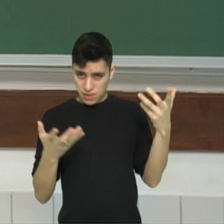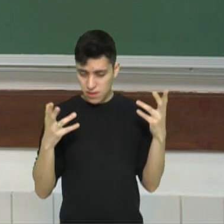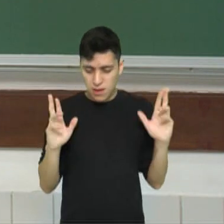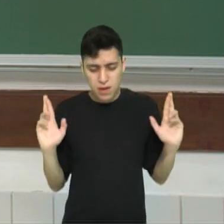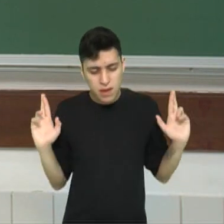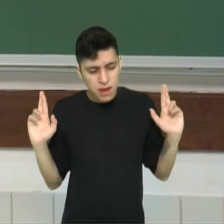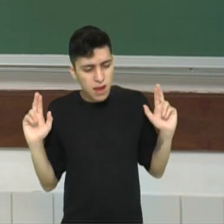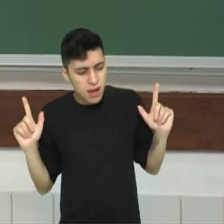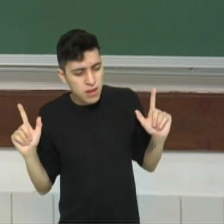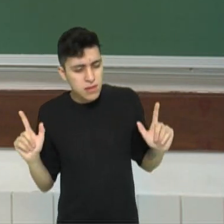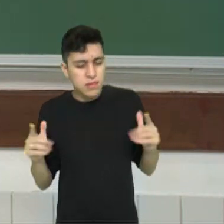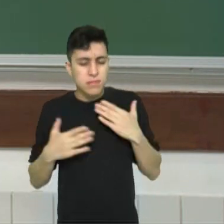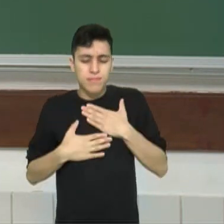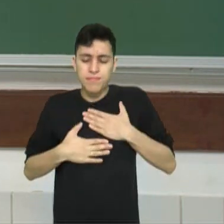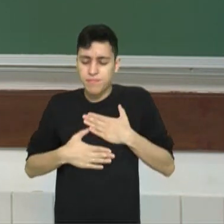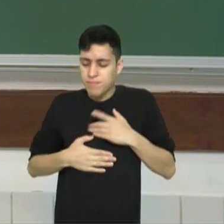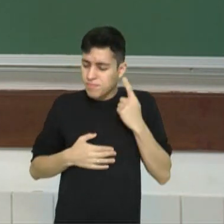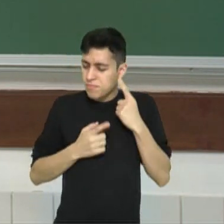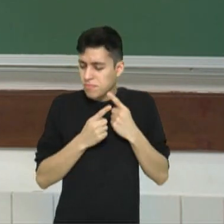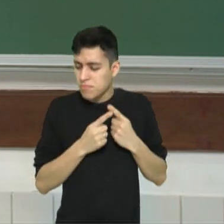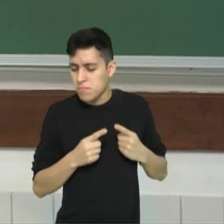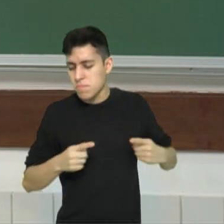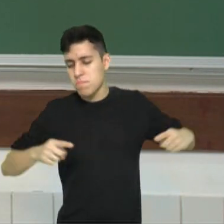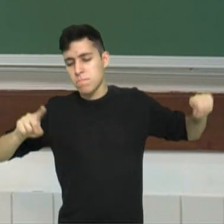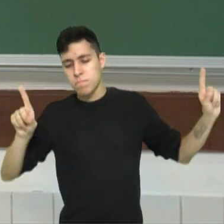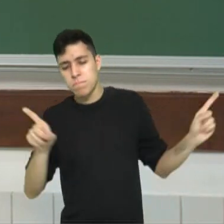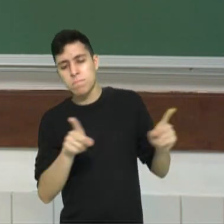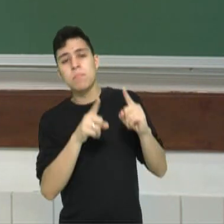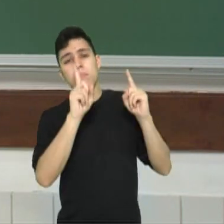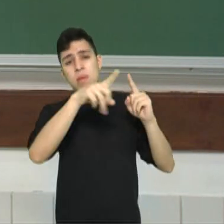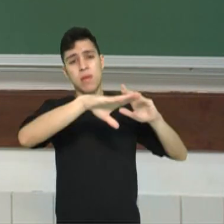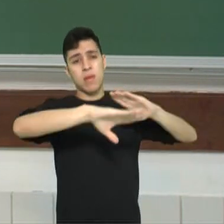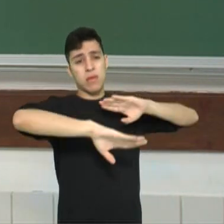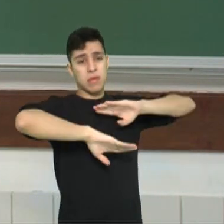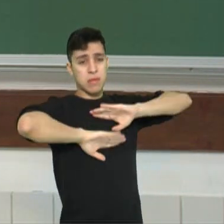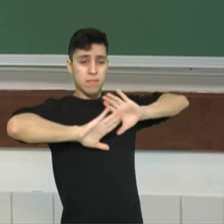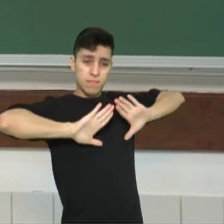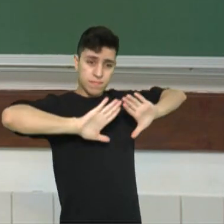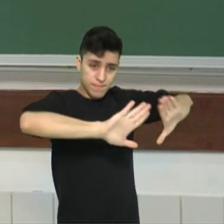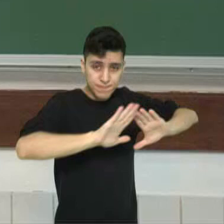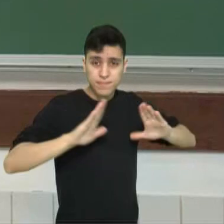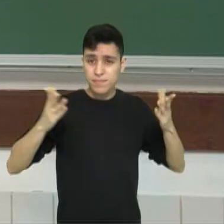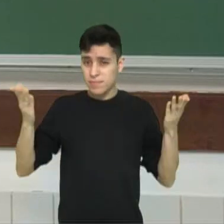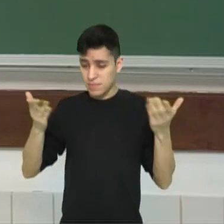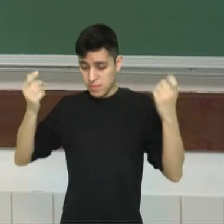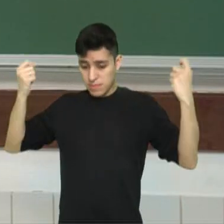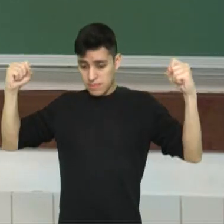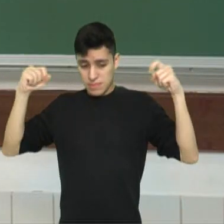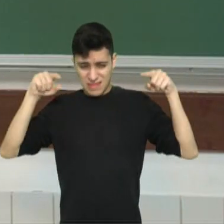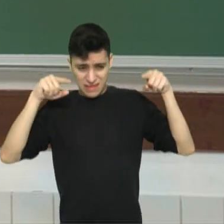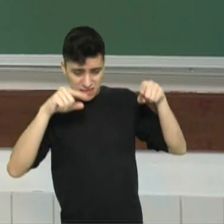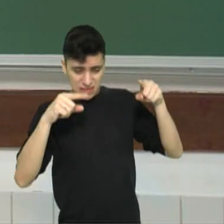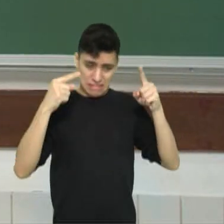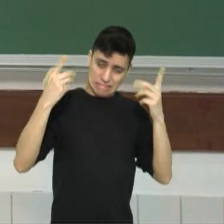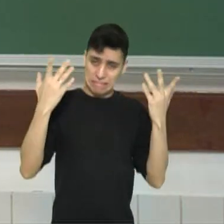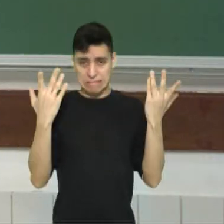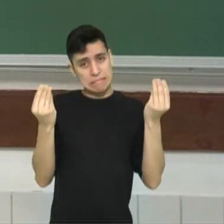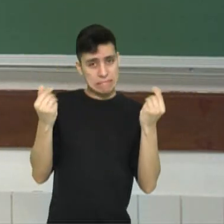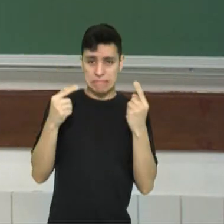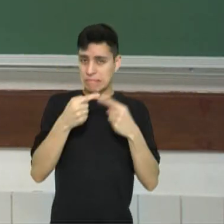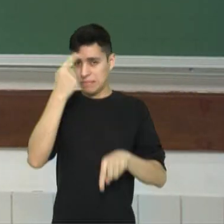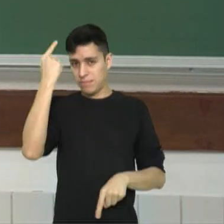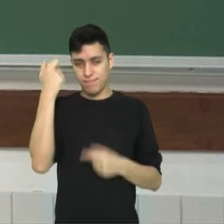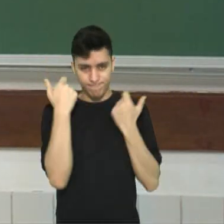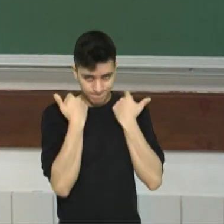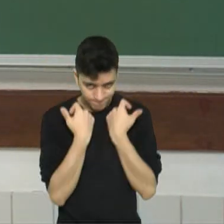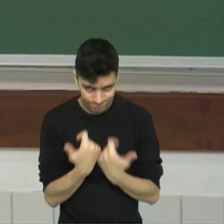relaxar com uma música instrumental, é uma situação. Agora, você querer se agitar com esse tipo de música é outra, ok? Então, assim, um pouquinho de cuidado com isso.